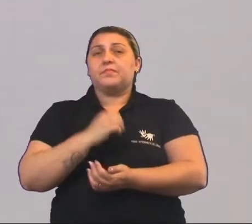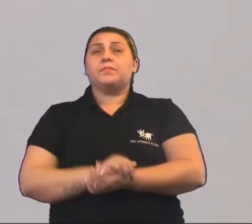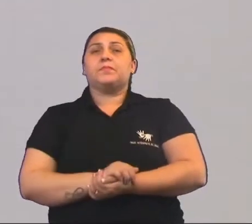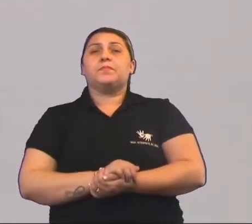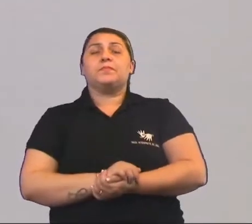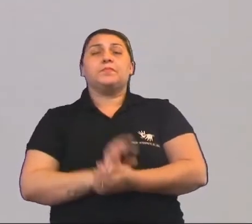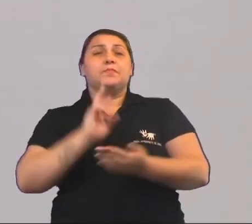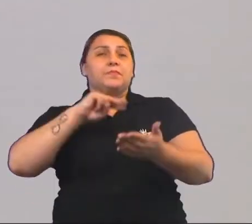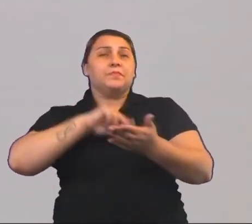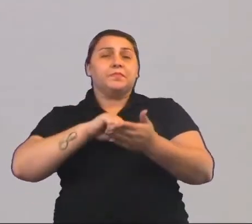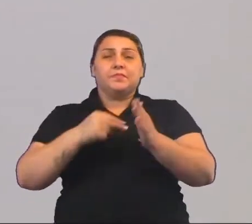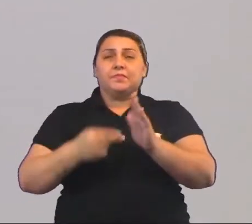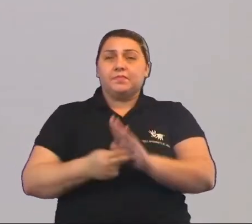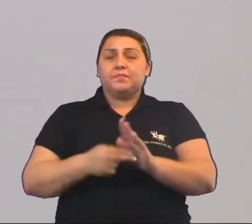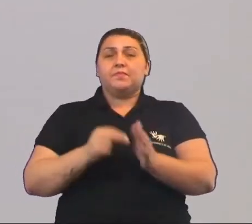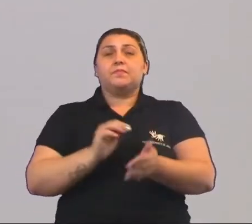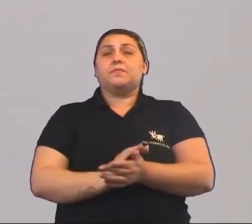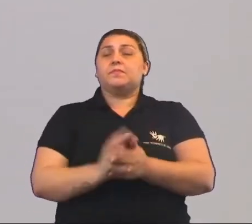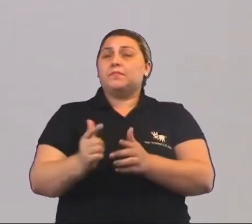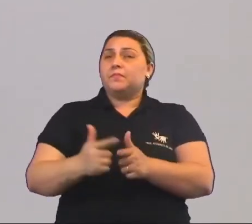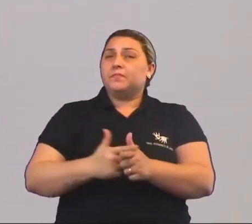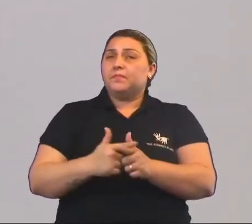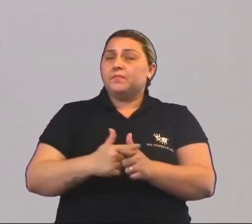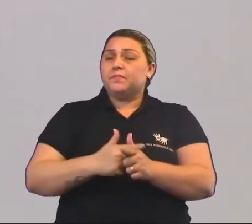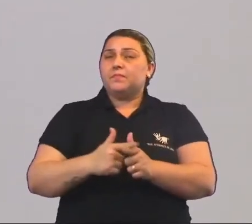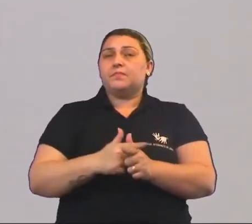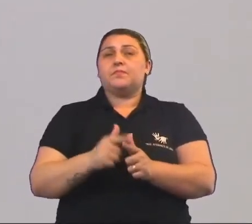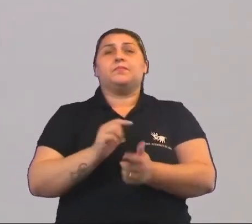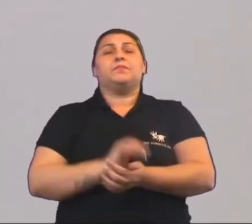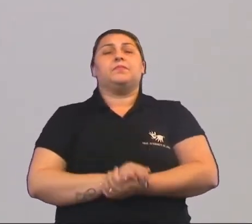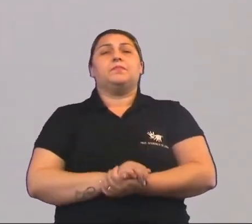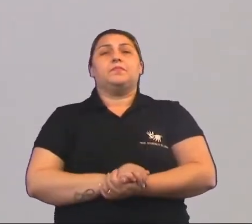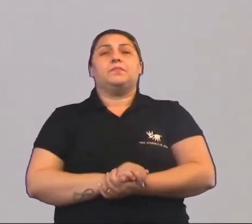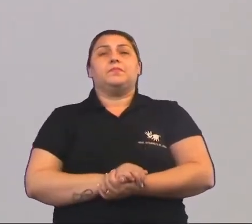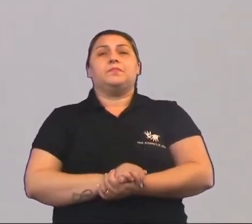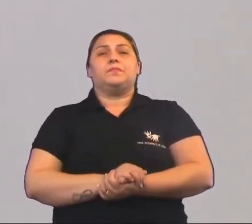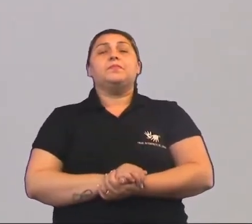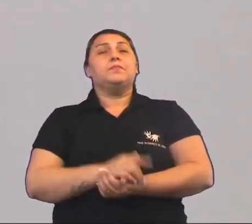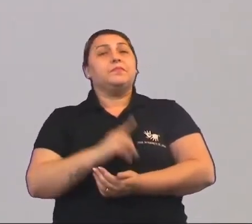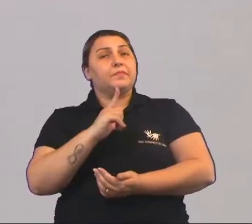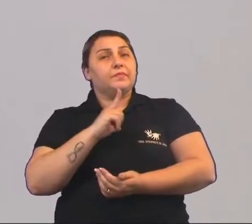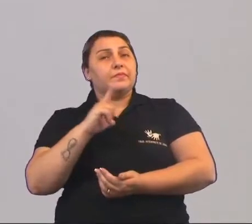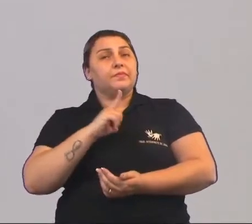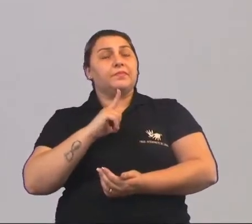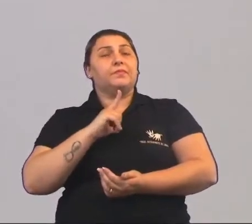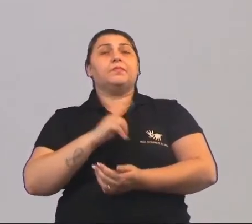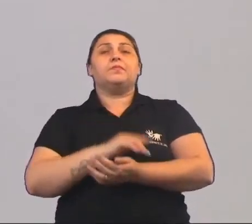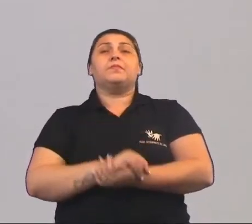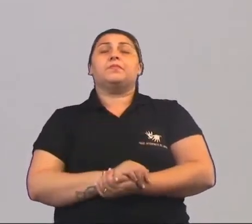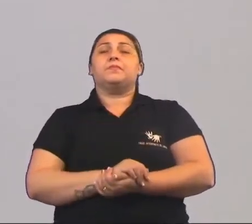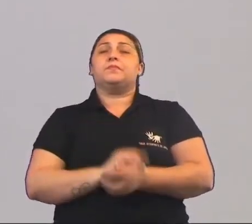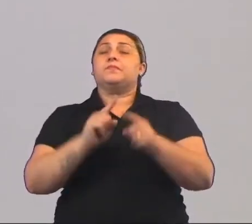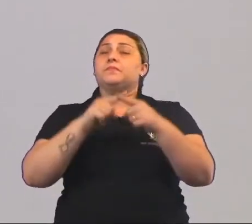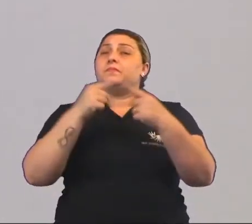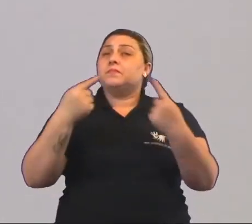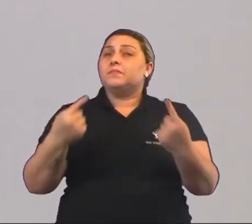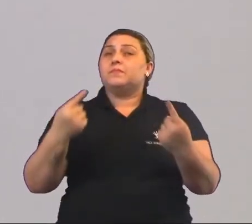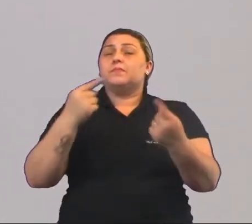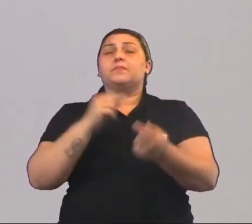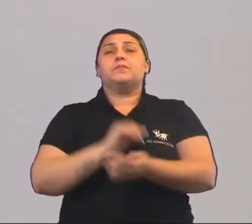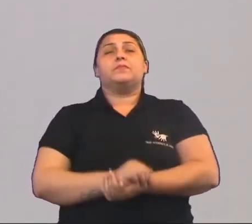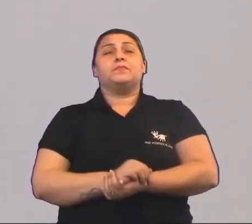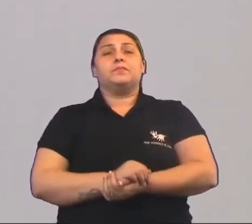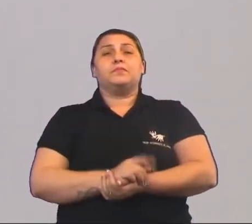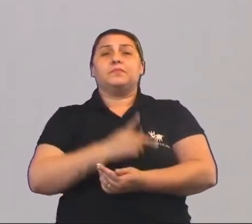forma significativa essas problemáticas até então existentes. Mas